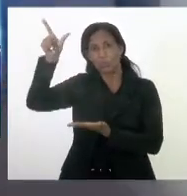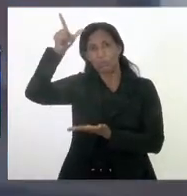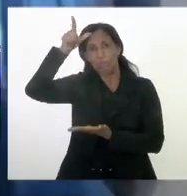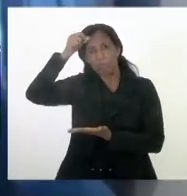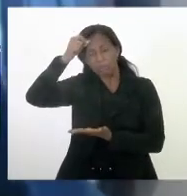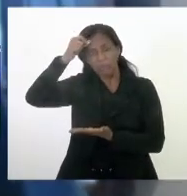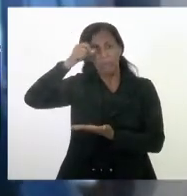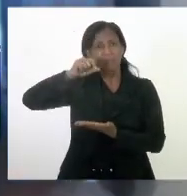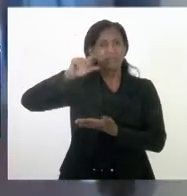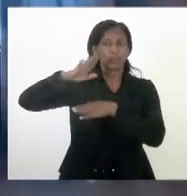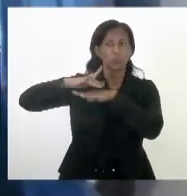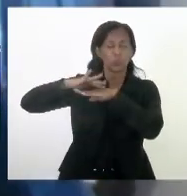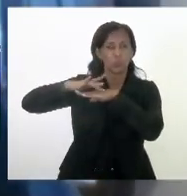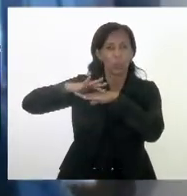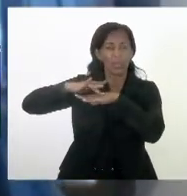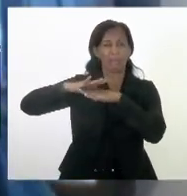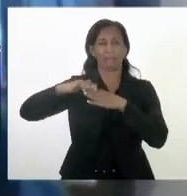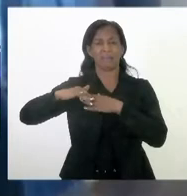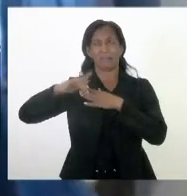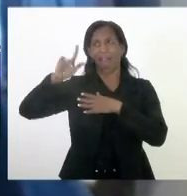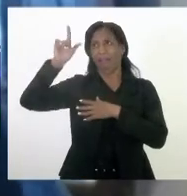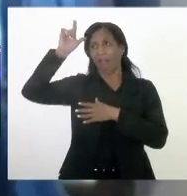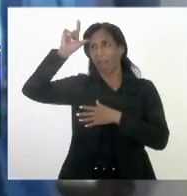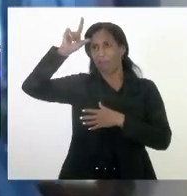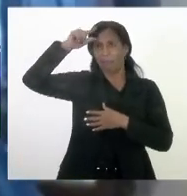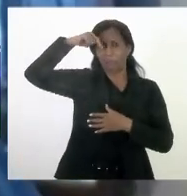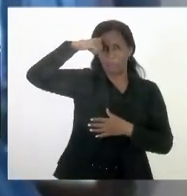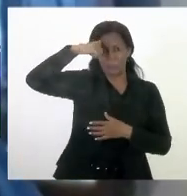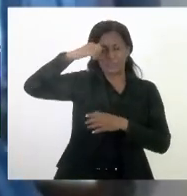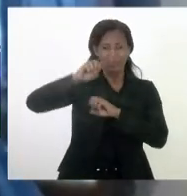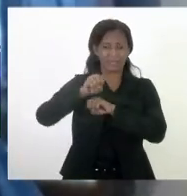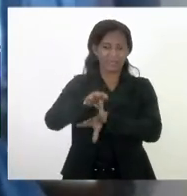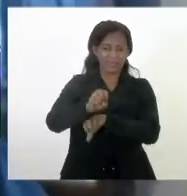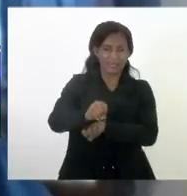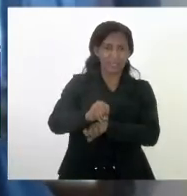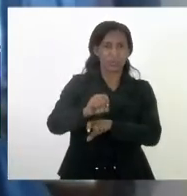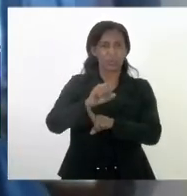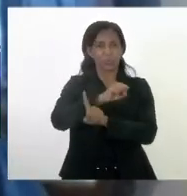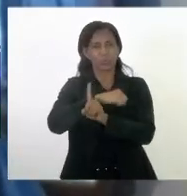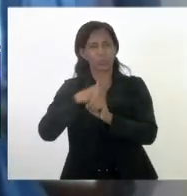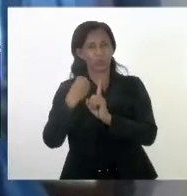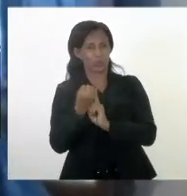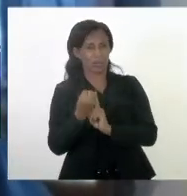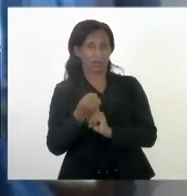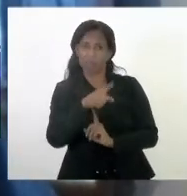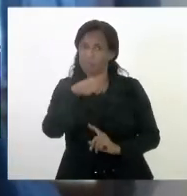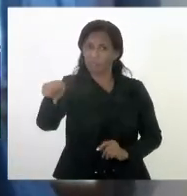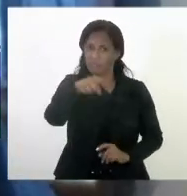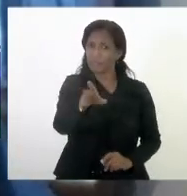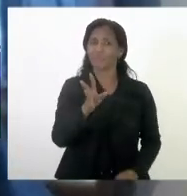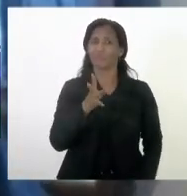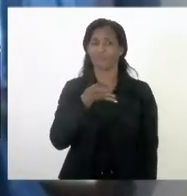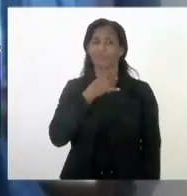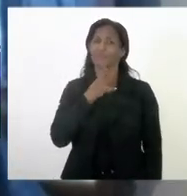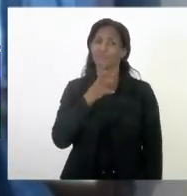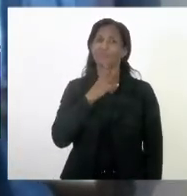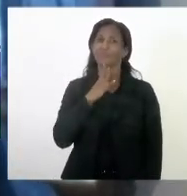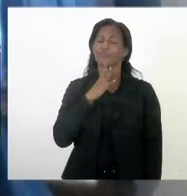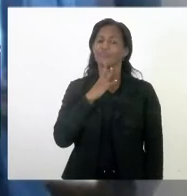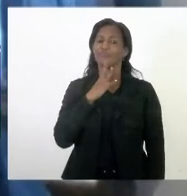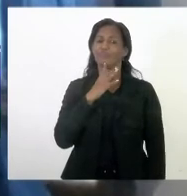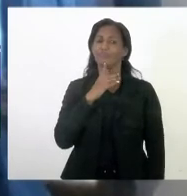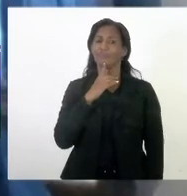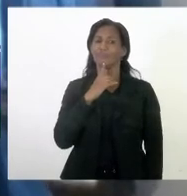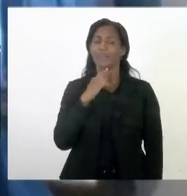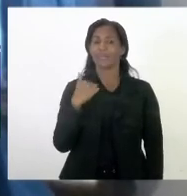Quer dizer, são várias doenças, vários atrasos educacionais e sociais isso é conhecido. Eu queria falar sobre a lenha,